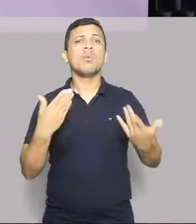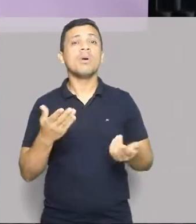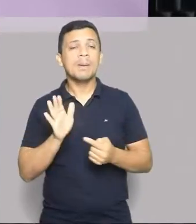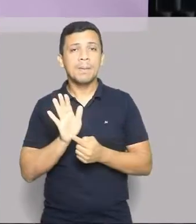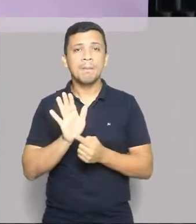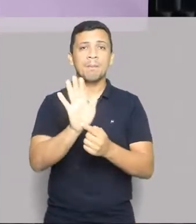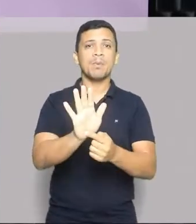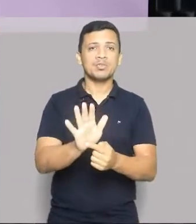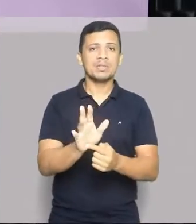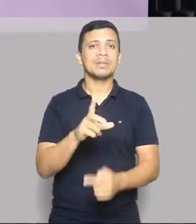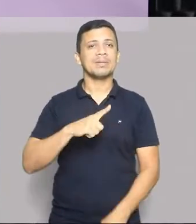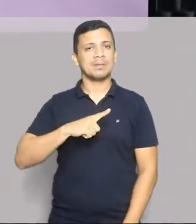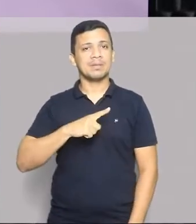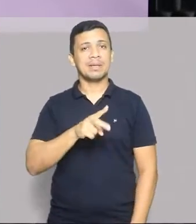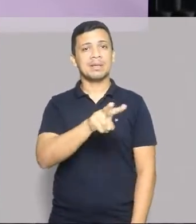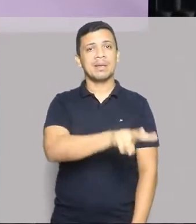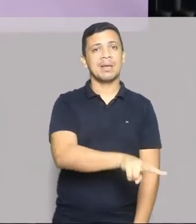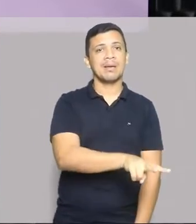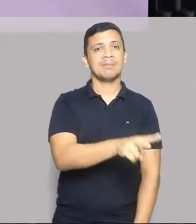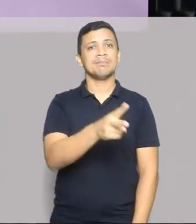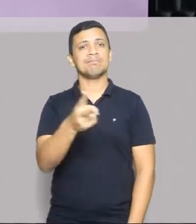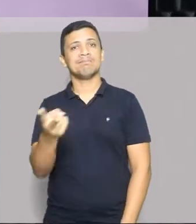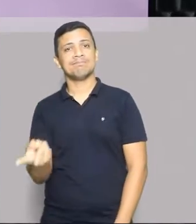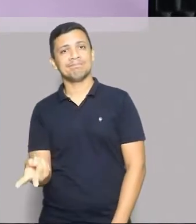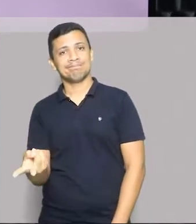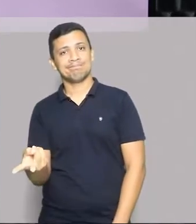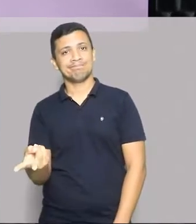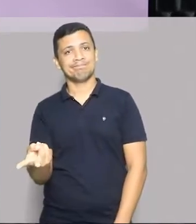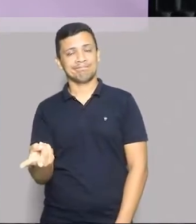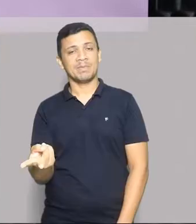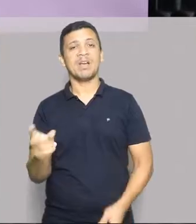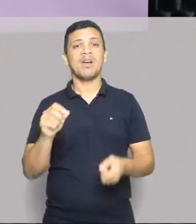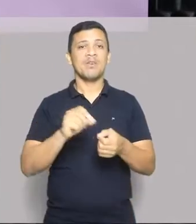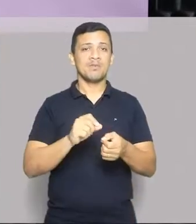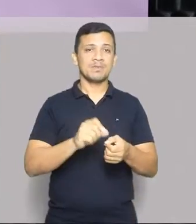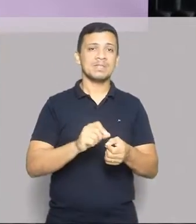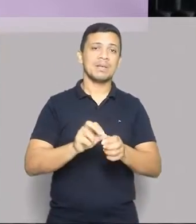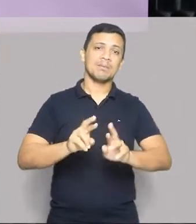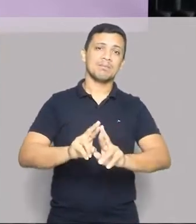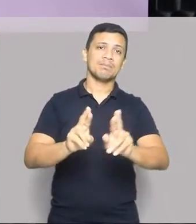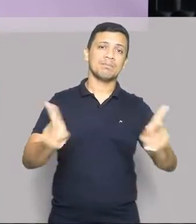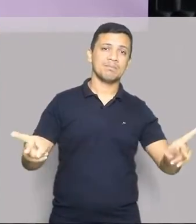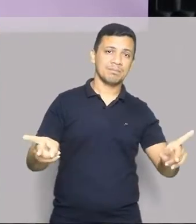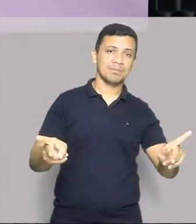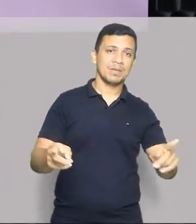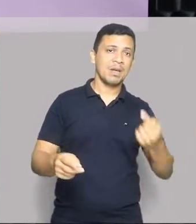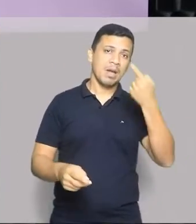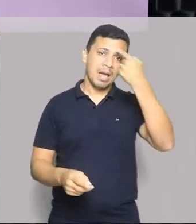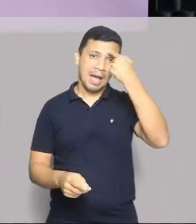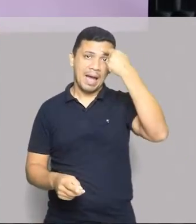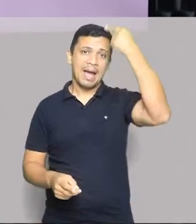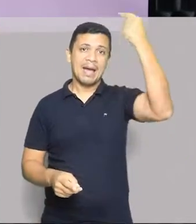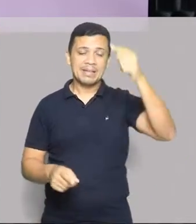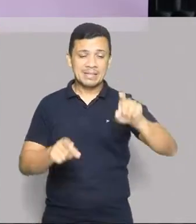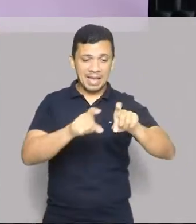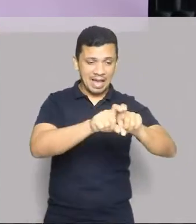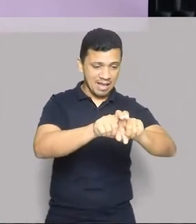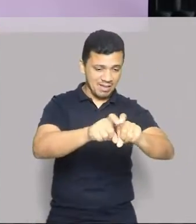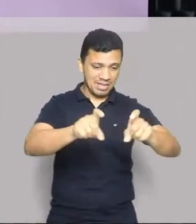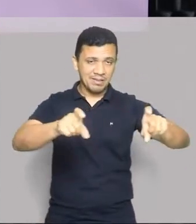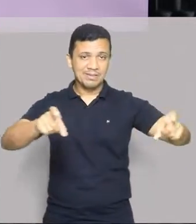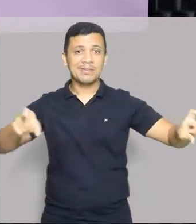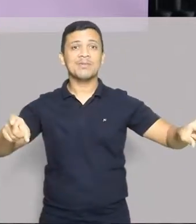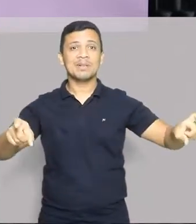uma alternância. São coisas que eles fizeram e de maneira alternada. A ideia geral da frase não